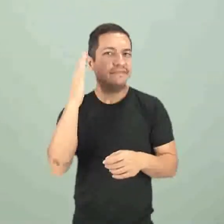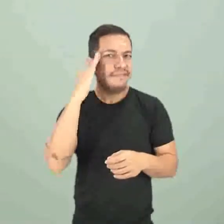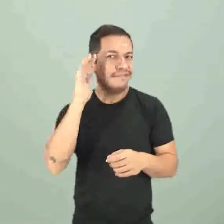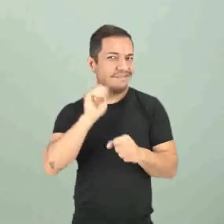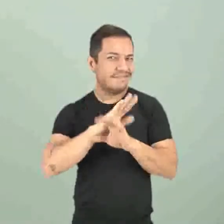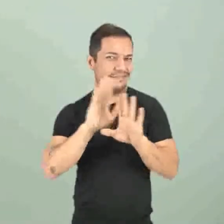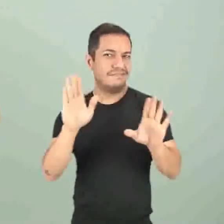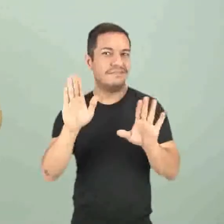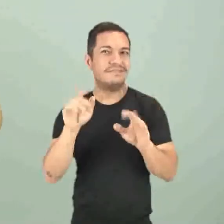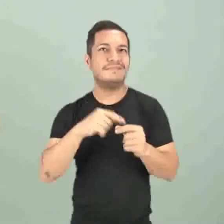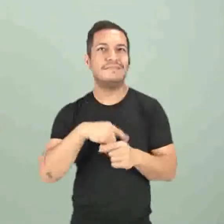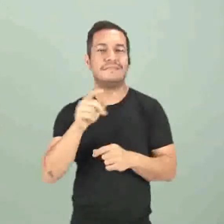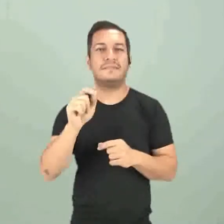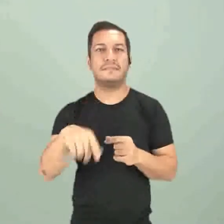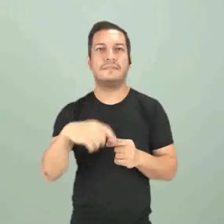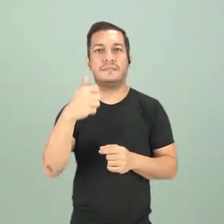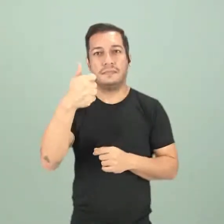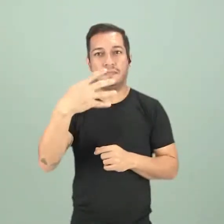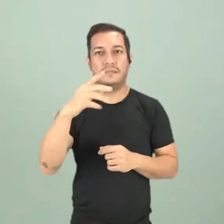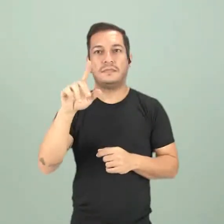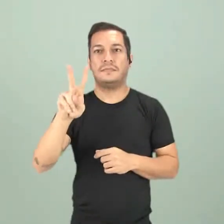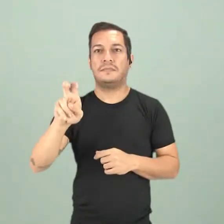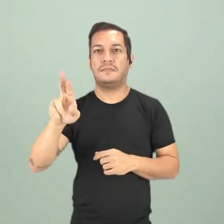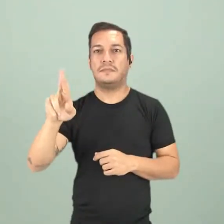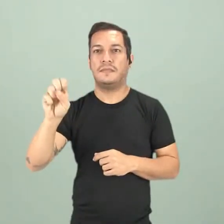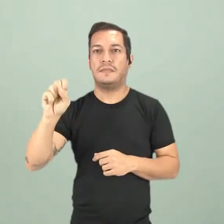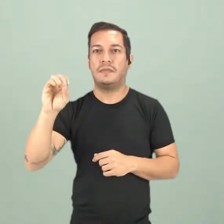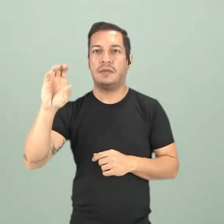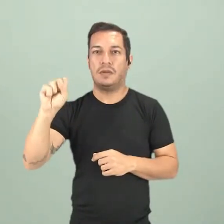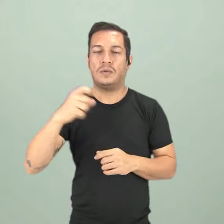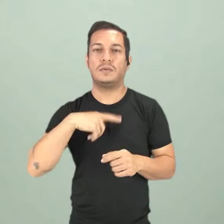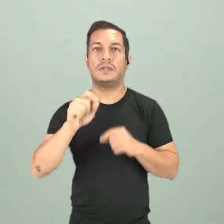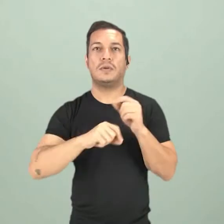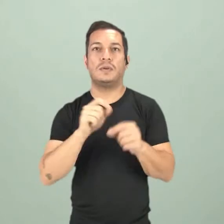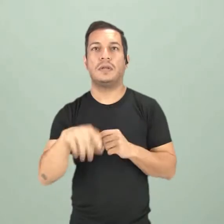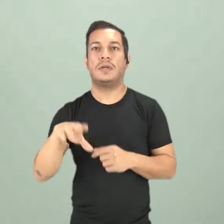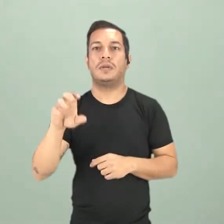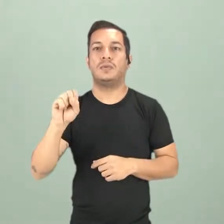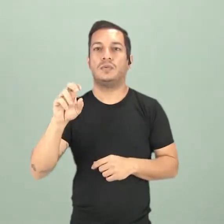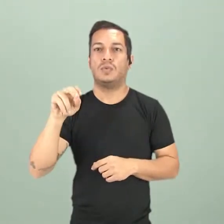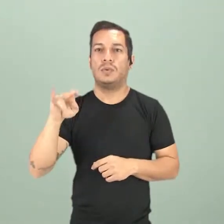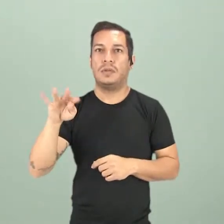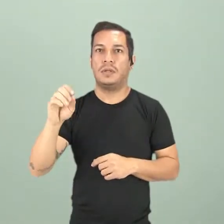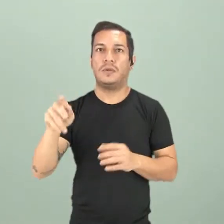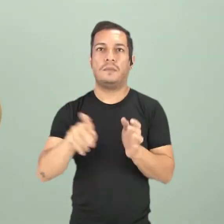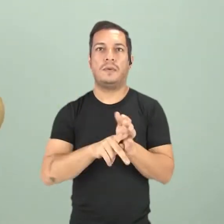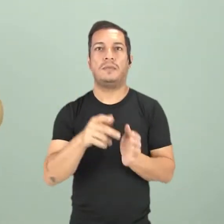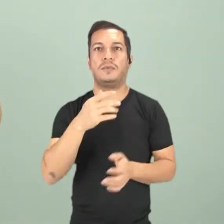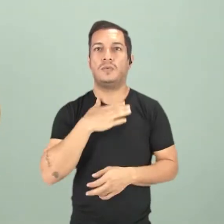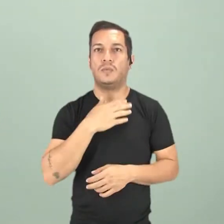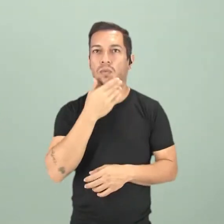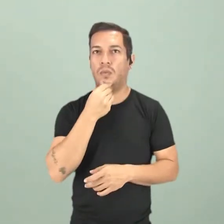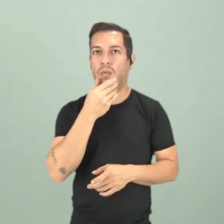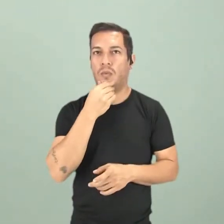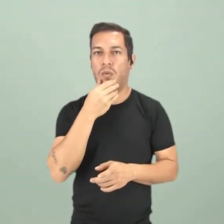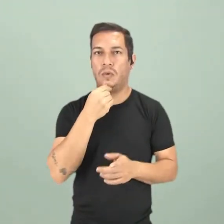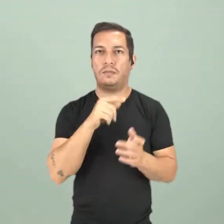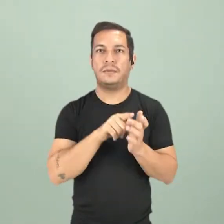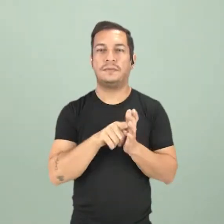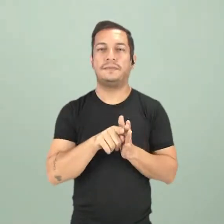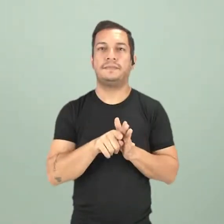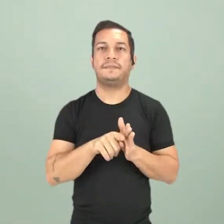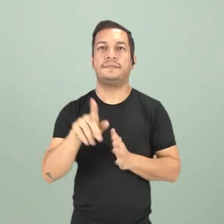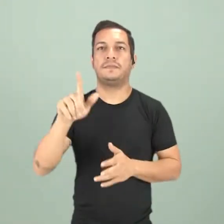compreendido nesses 14 versos, que é a forma fixa de um soneto, 2 quartetos e 2